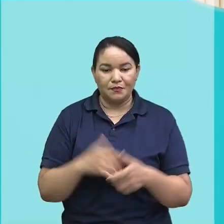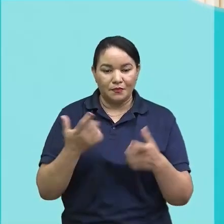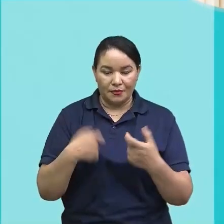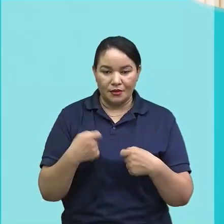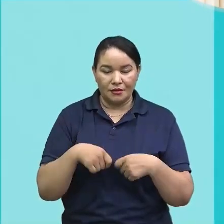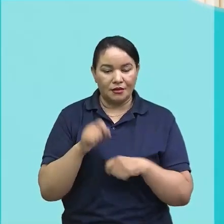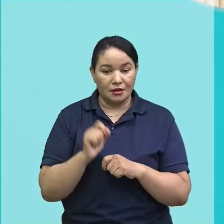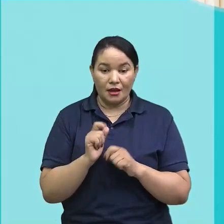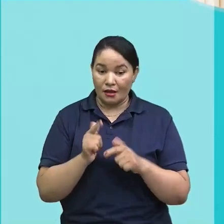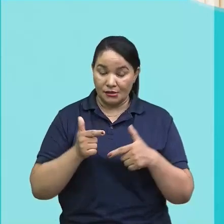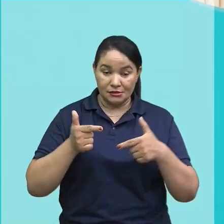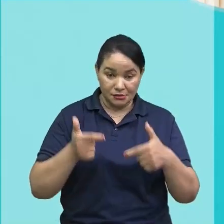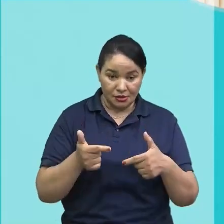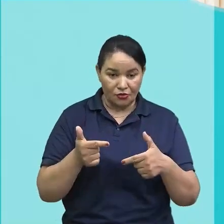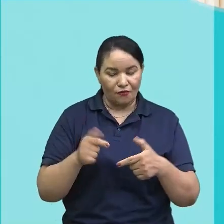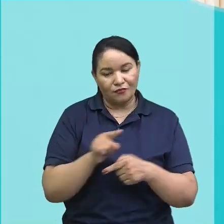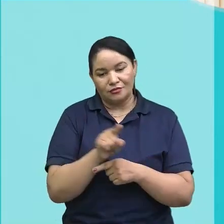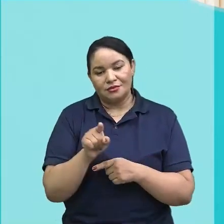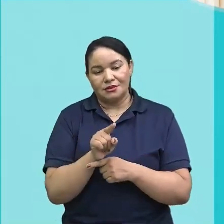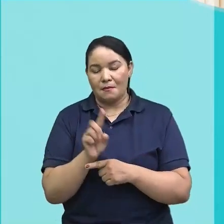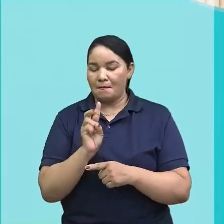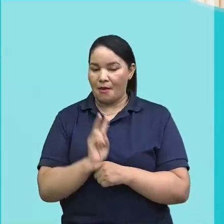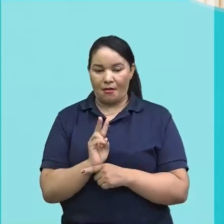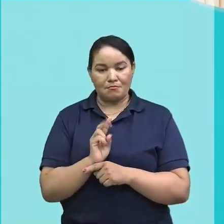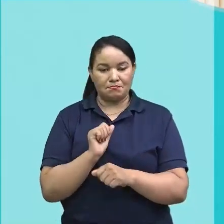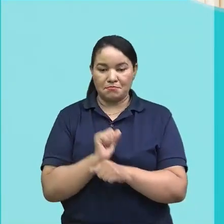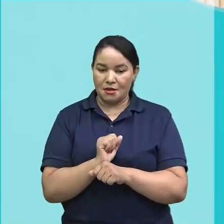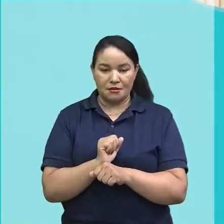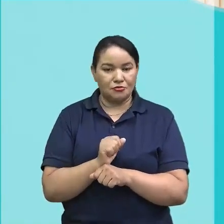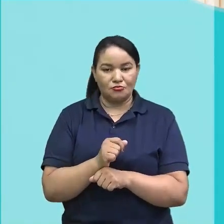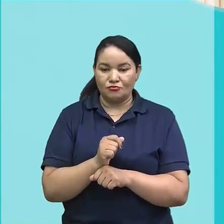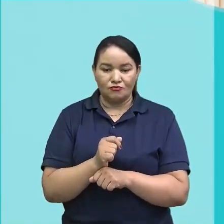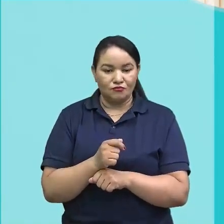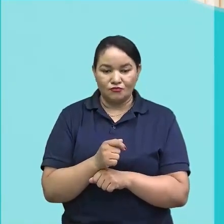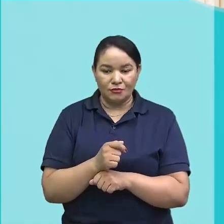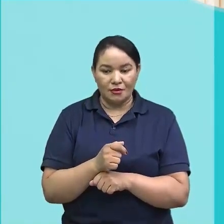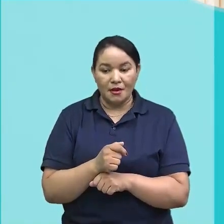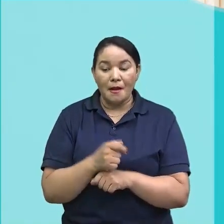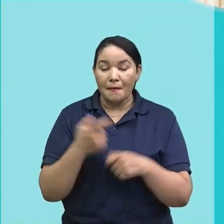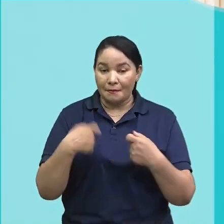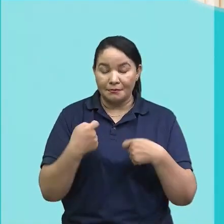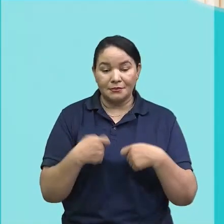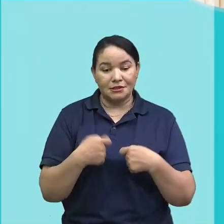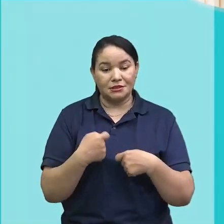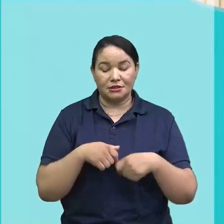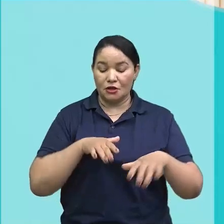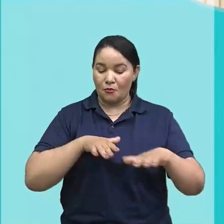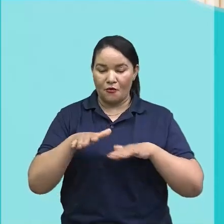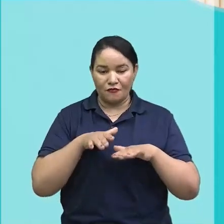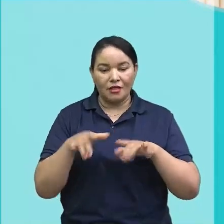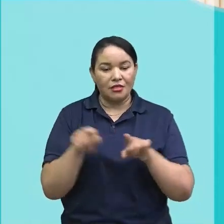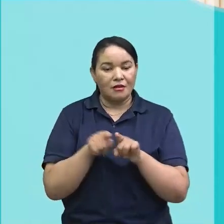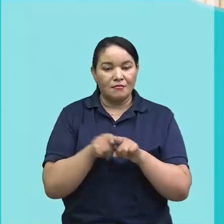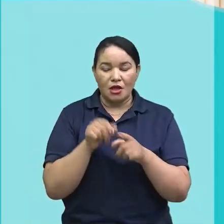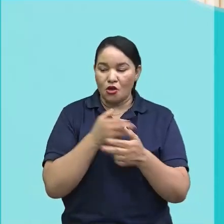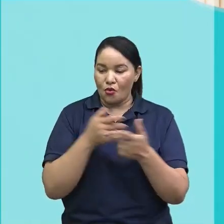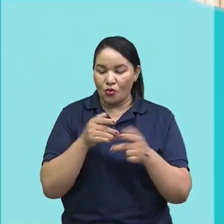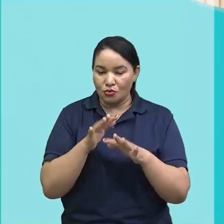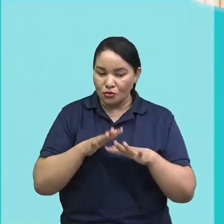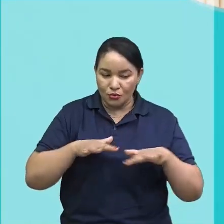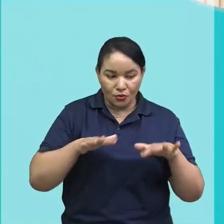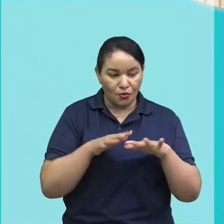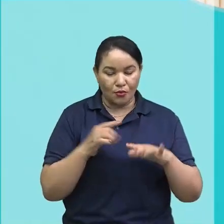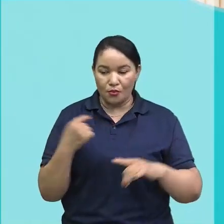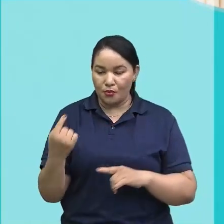da ação. Você não fica parado. Se eu me movimento, as coisas ao meu redor se movimentam e